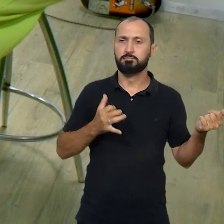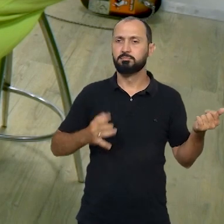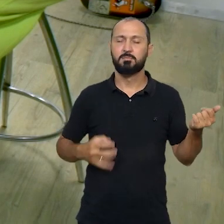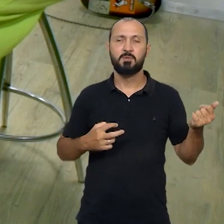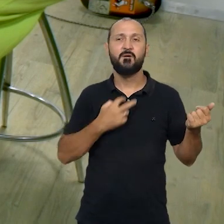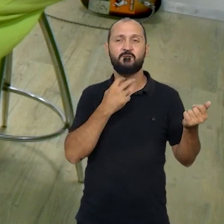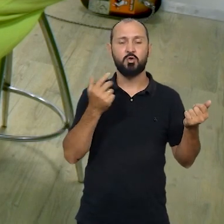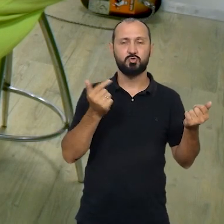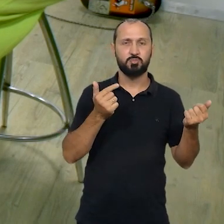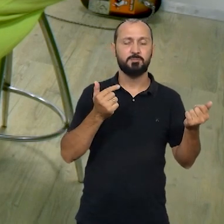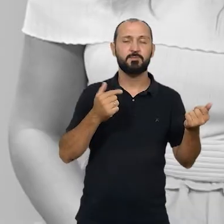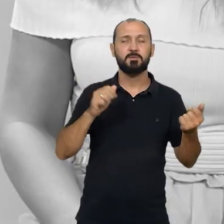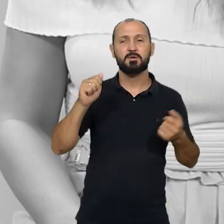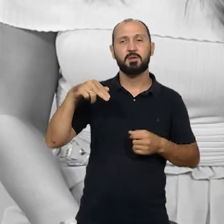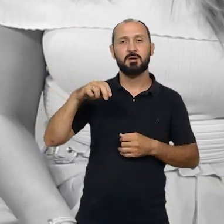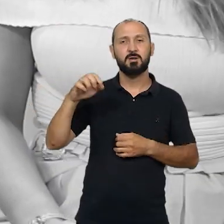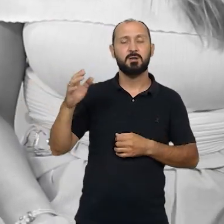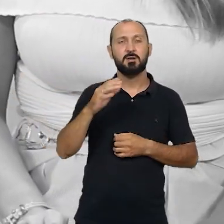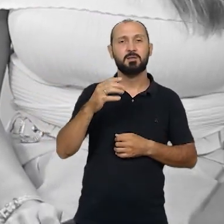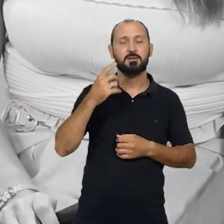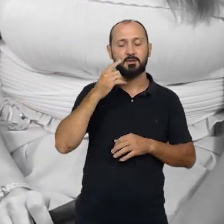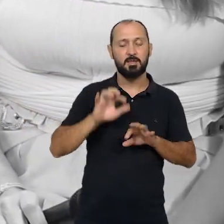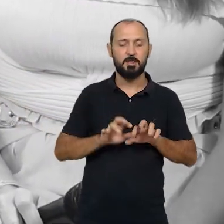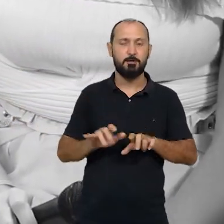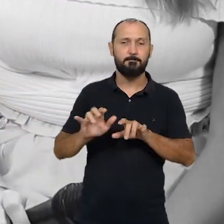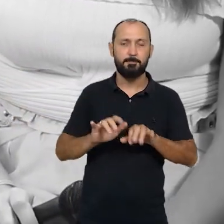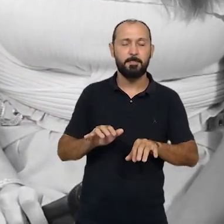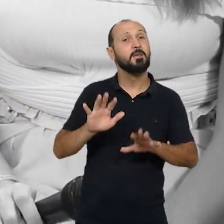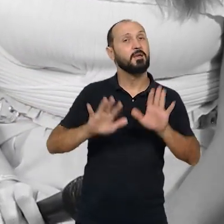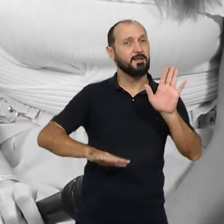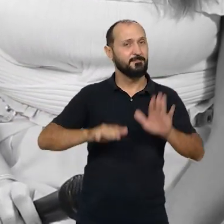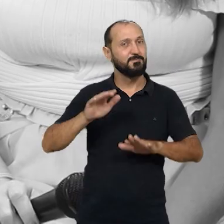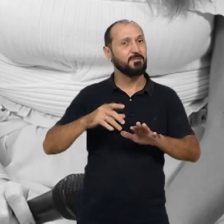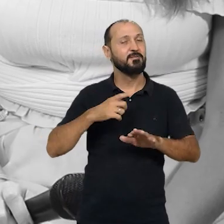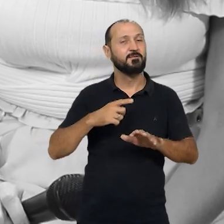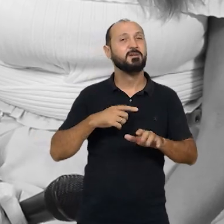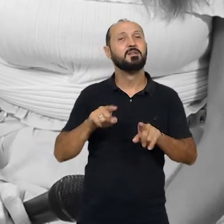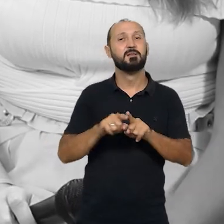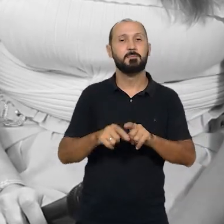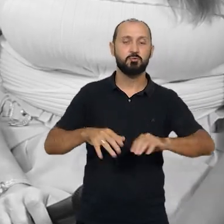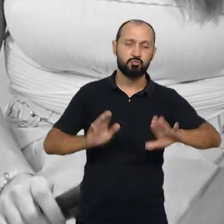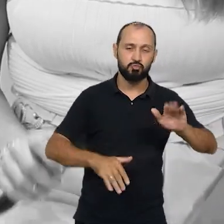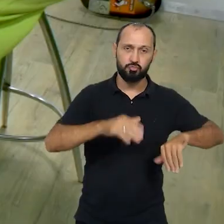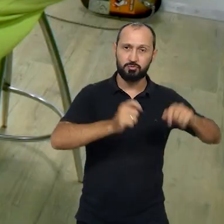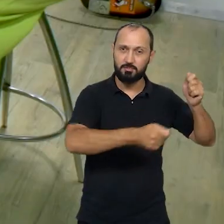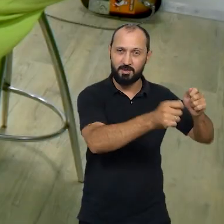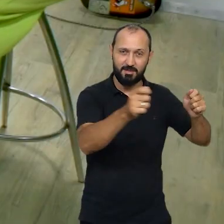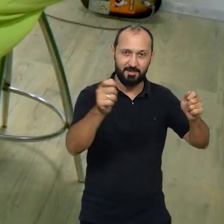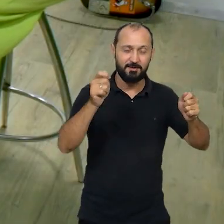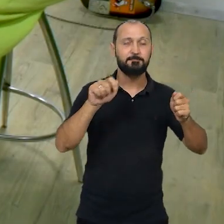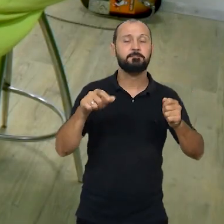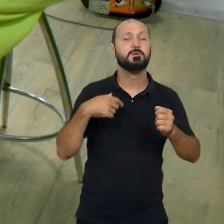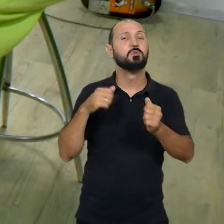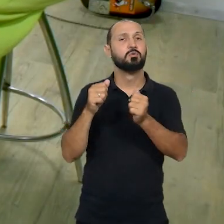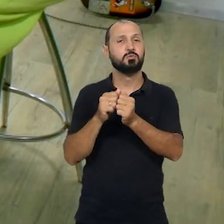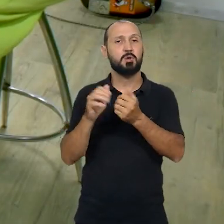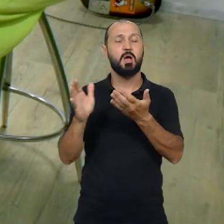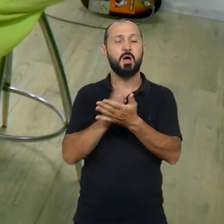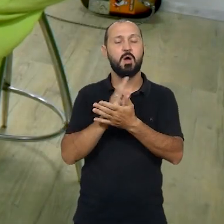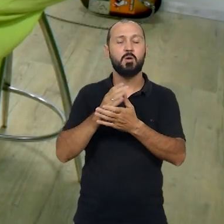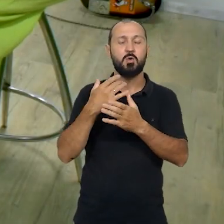aí ela foi começando a tocar o carrom, e eu falei, olha, seria legal a gente começar com a bateria, e a gente foi juntando ali tudo mais. E aí veio